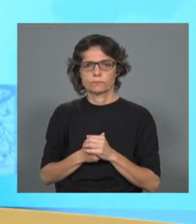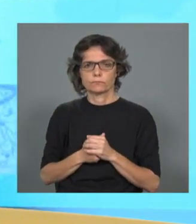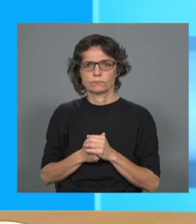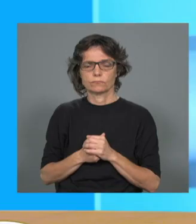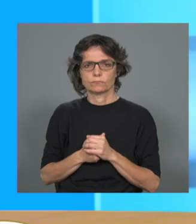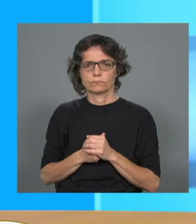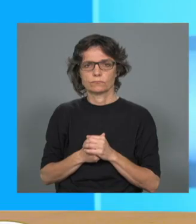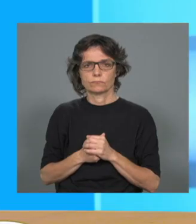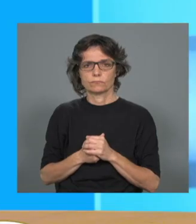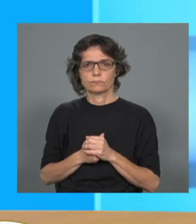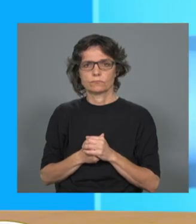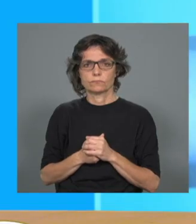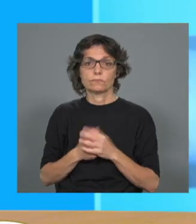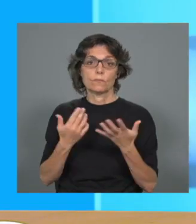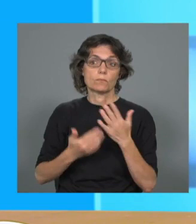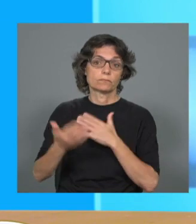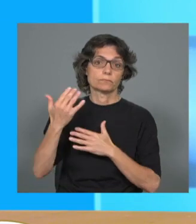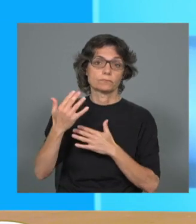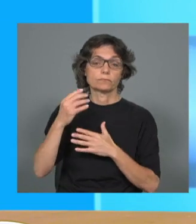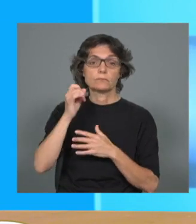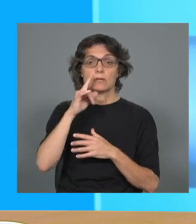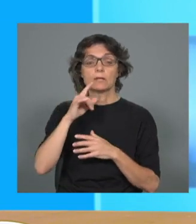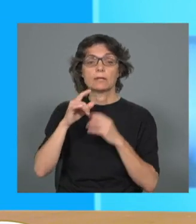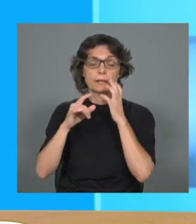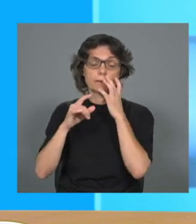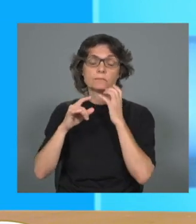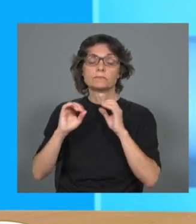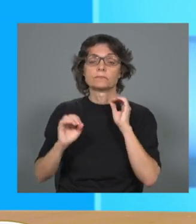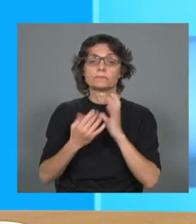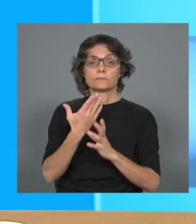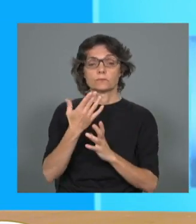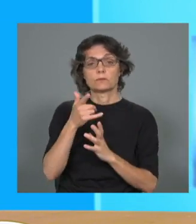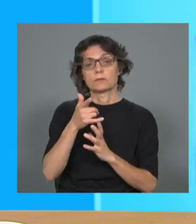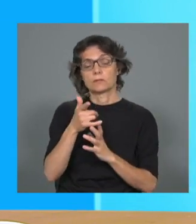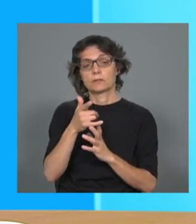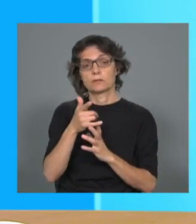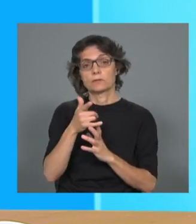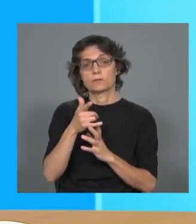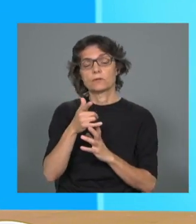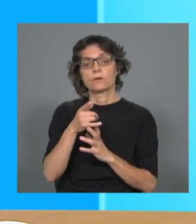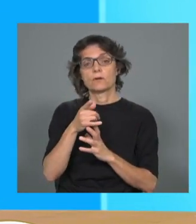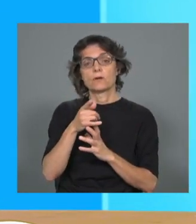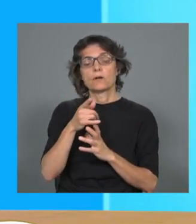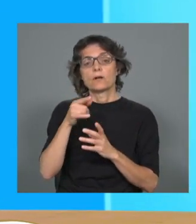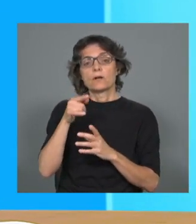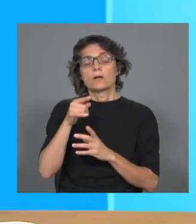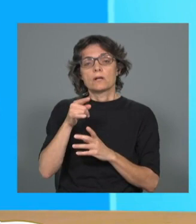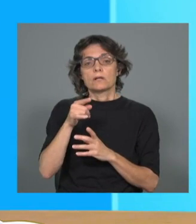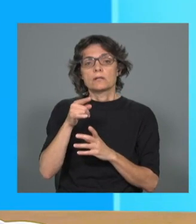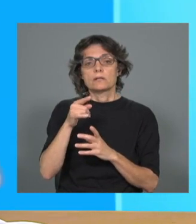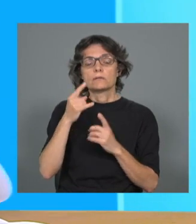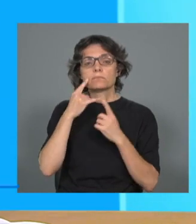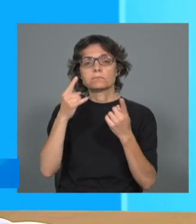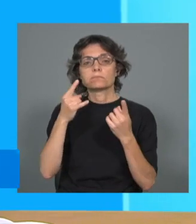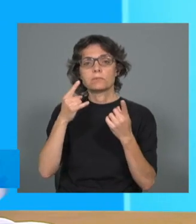Costumava dizer o fundador da JOC que este tipo de realizações não tem importância pelo